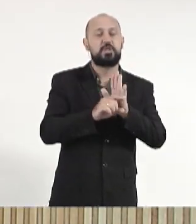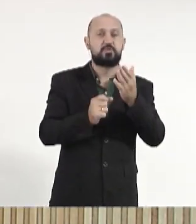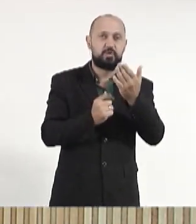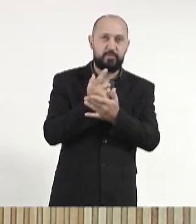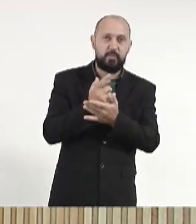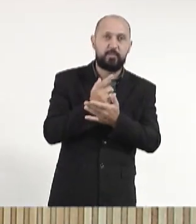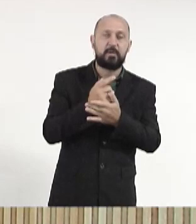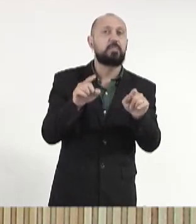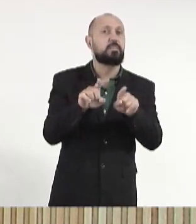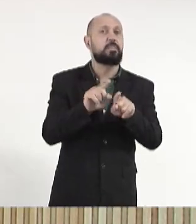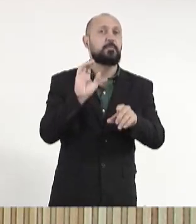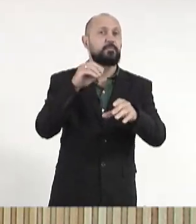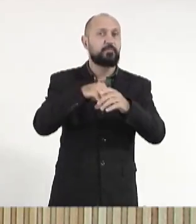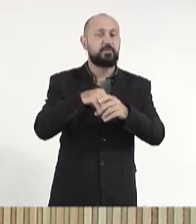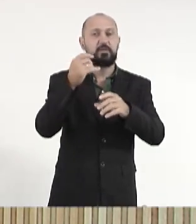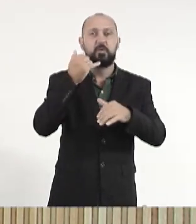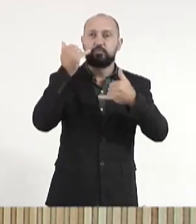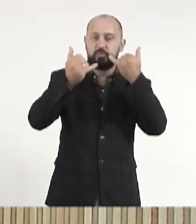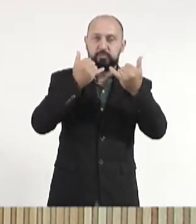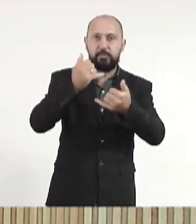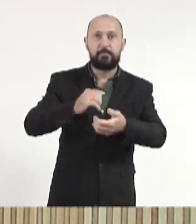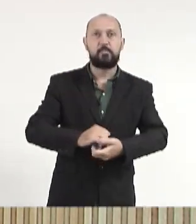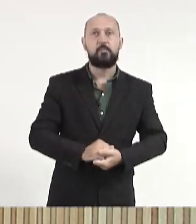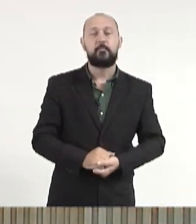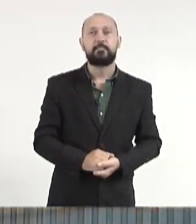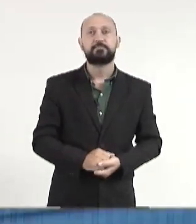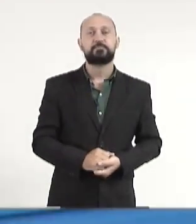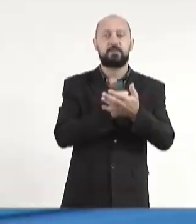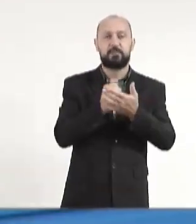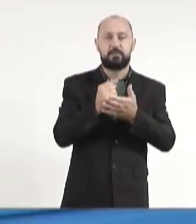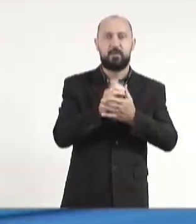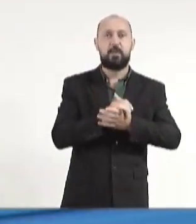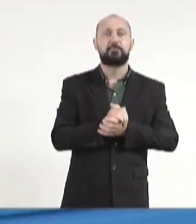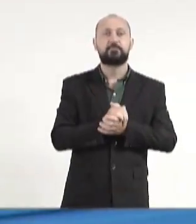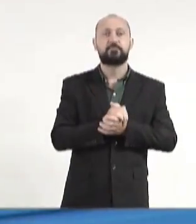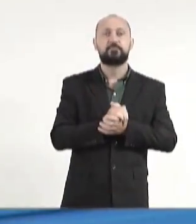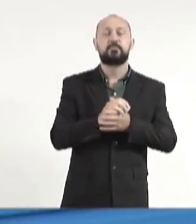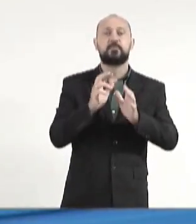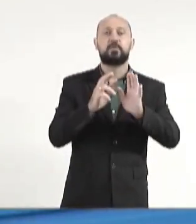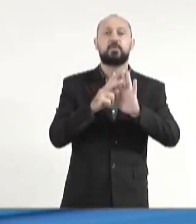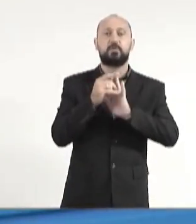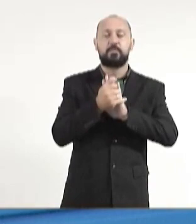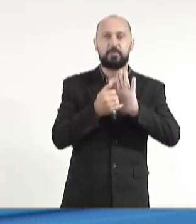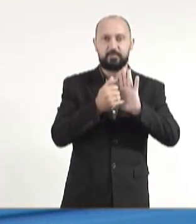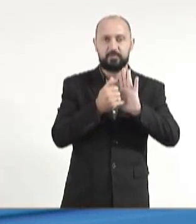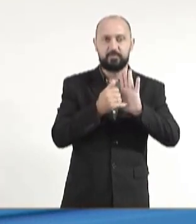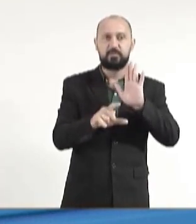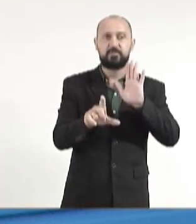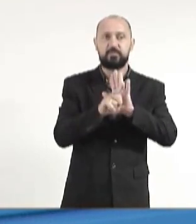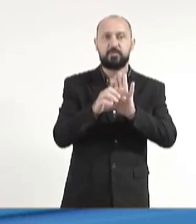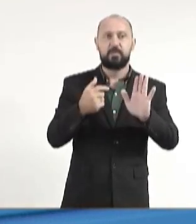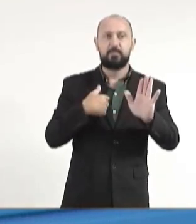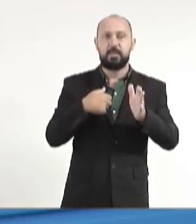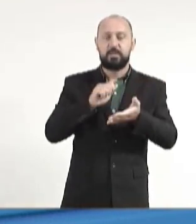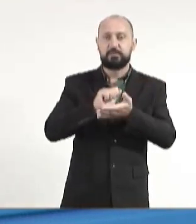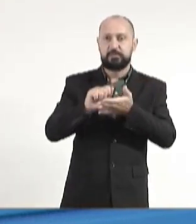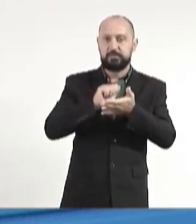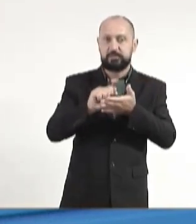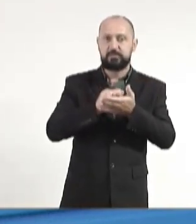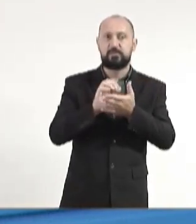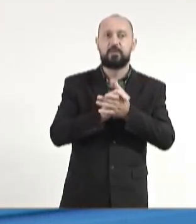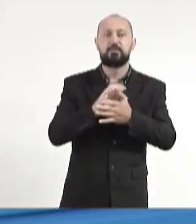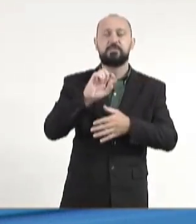dos consumidores um balanço com relação à velocidade média de internet fornecida para aquele dispositivo ao longo de todo o mês. As empresas